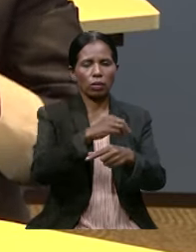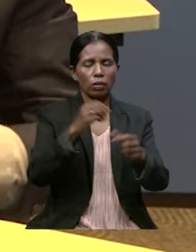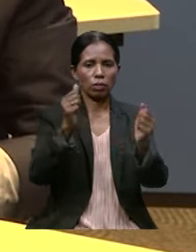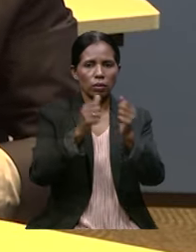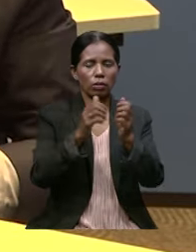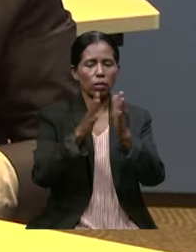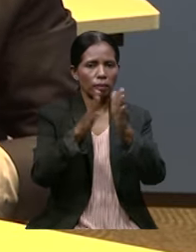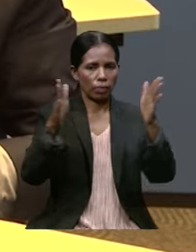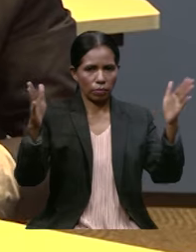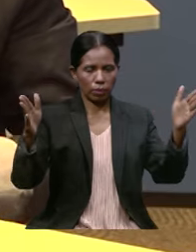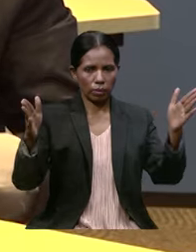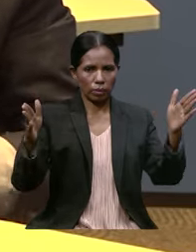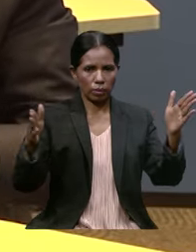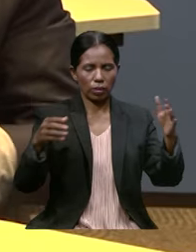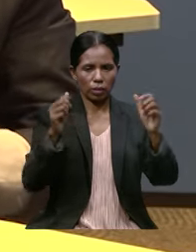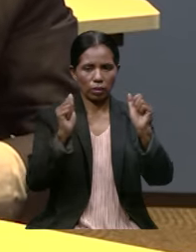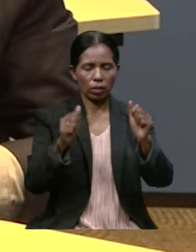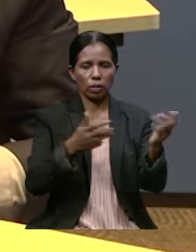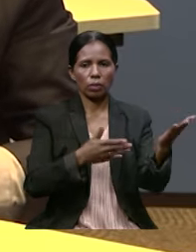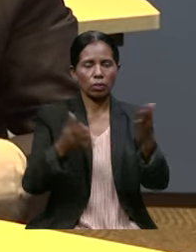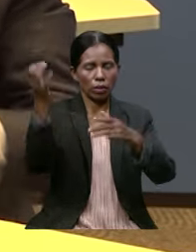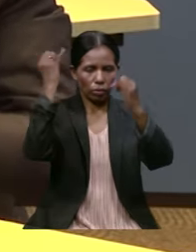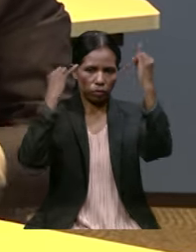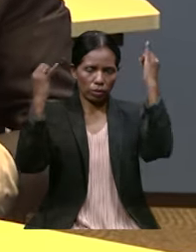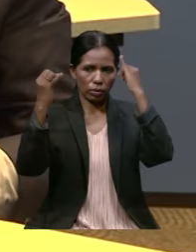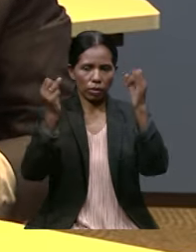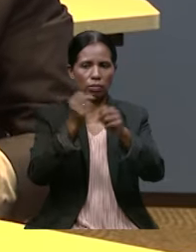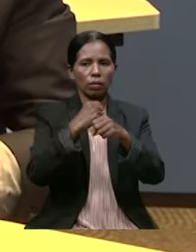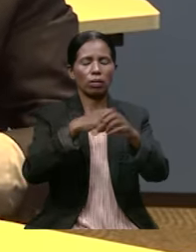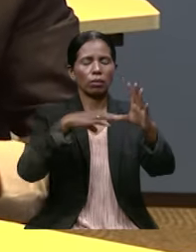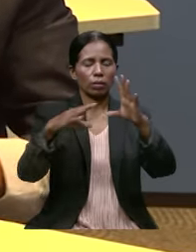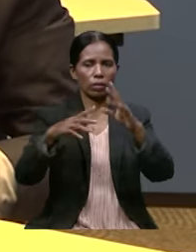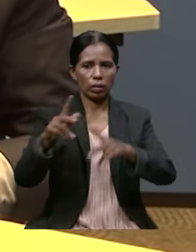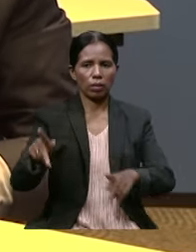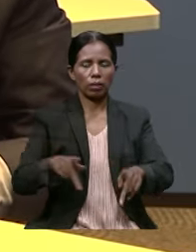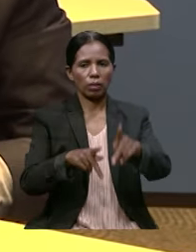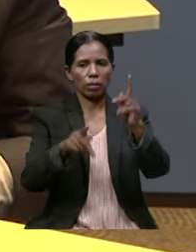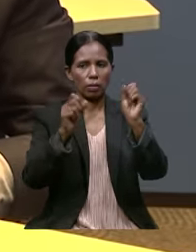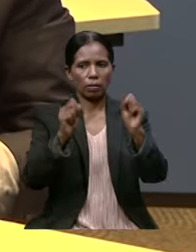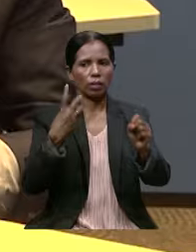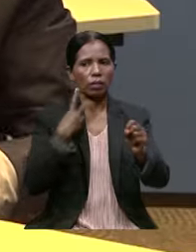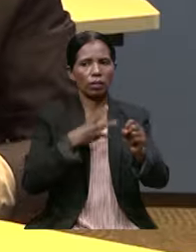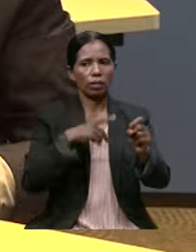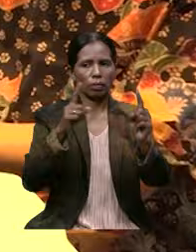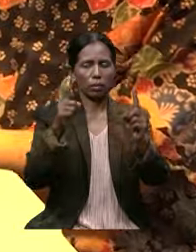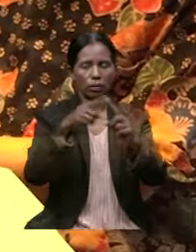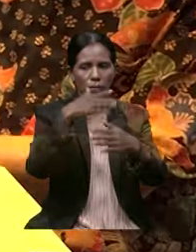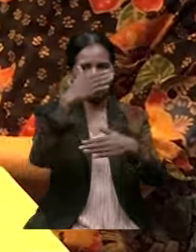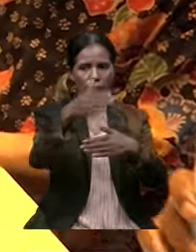potência bot a tu bele lori informação halo comunicação e a público né bele e tabela alcance a loro